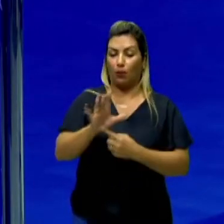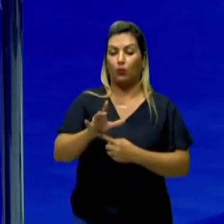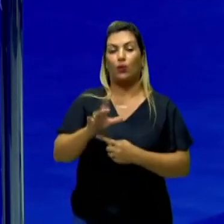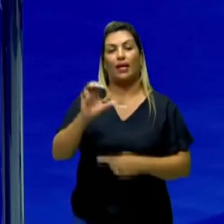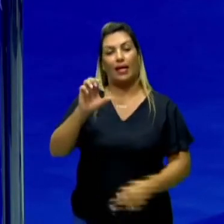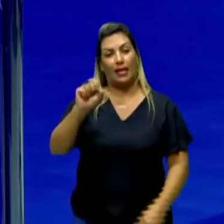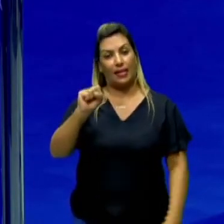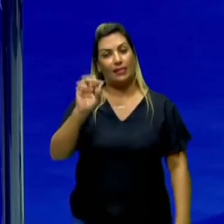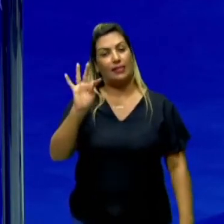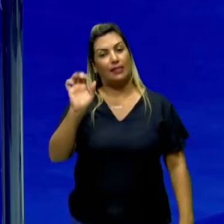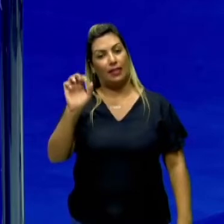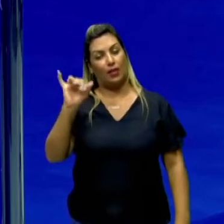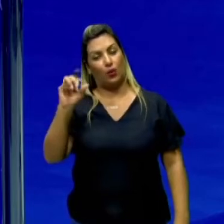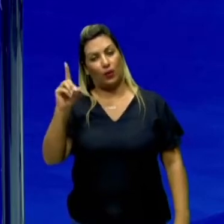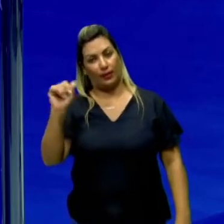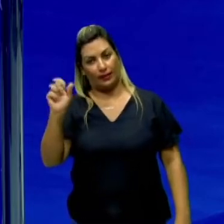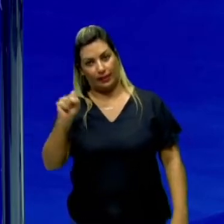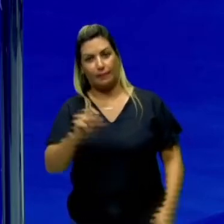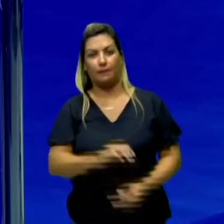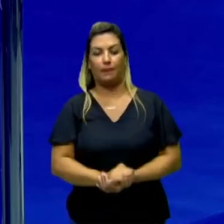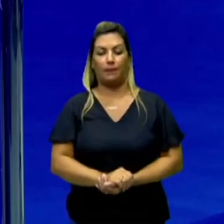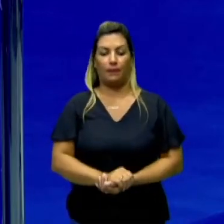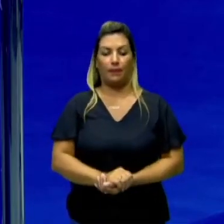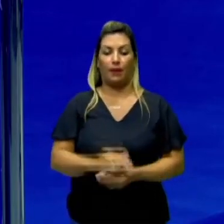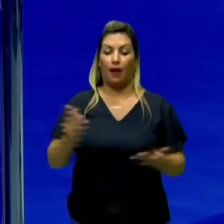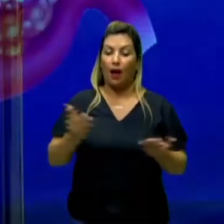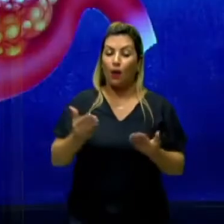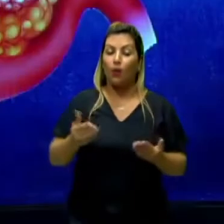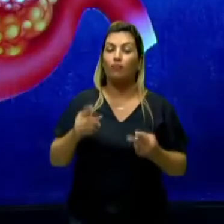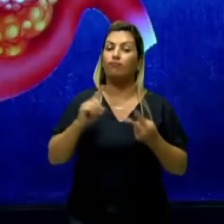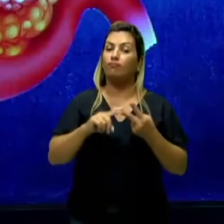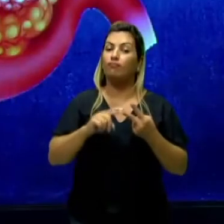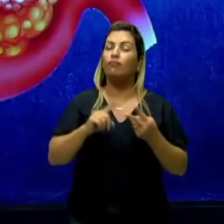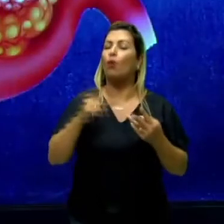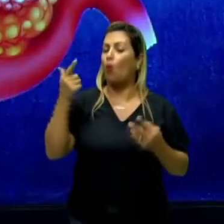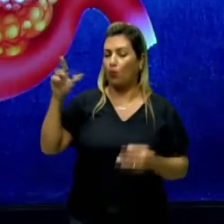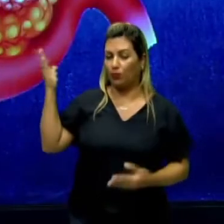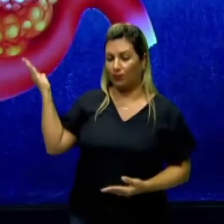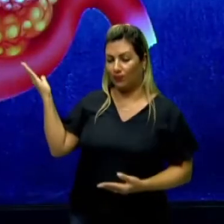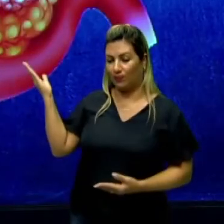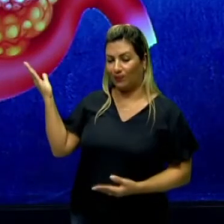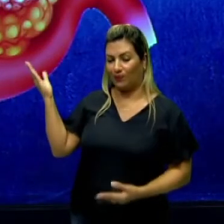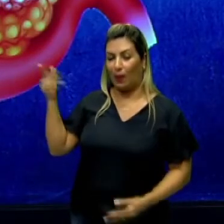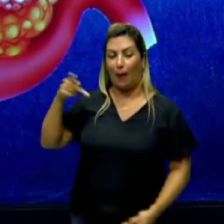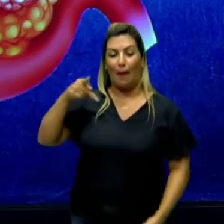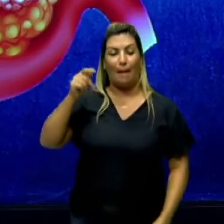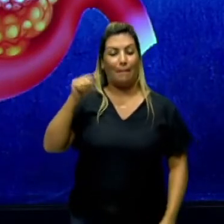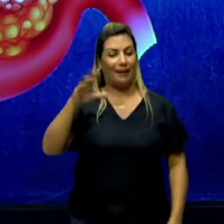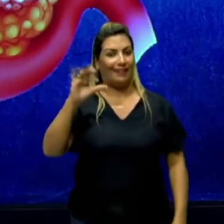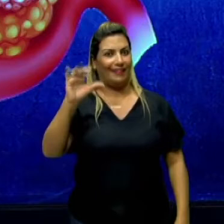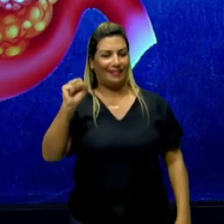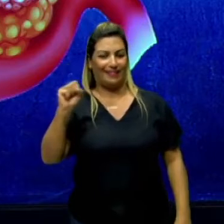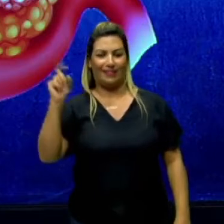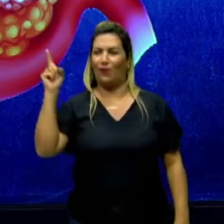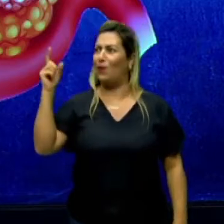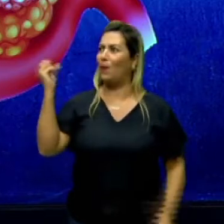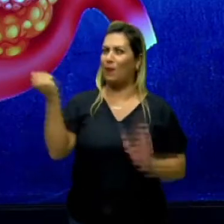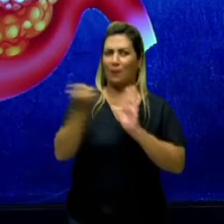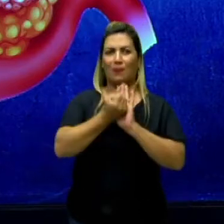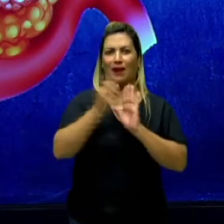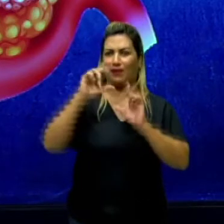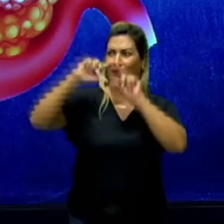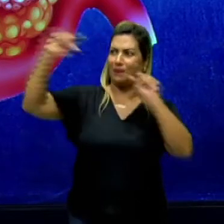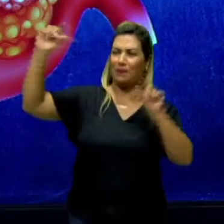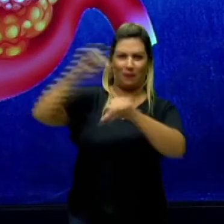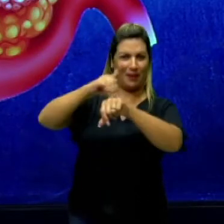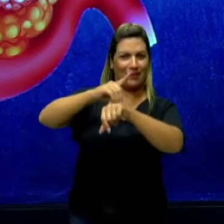esteroides. Vamos falar agora do pâncreas. Vocês devem ver aí escrito de amarelinho numa tarja preta, glândula mista. Como eu